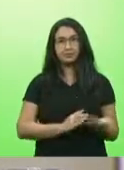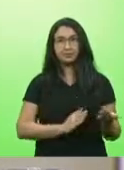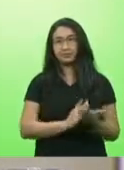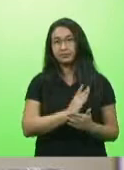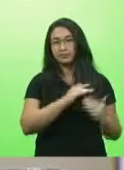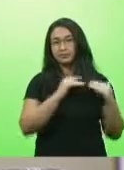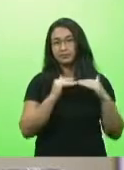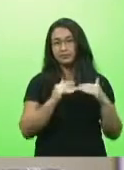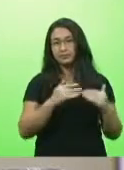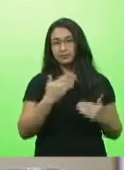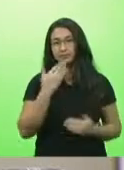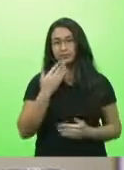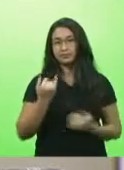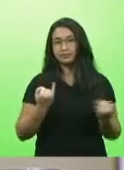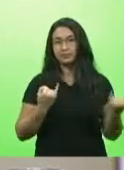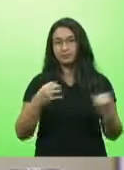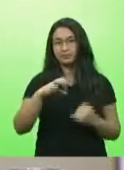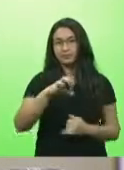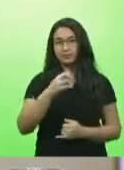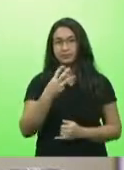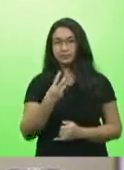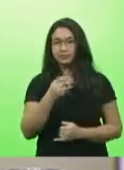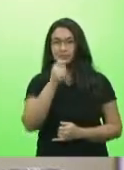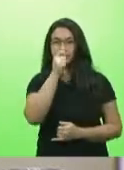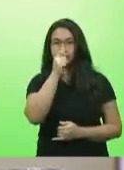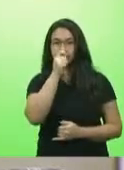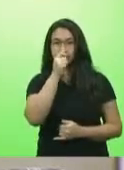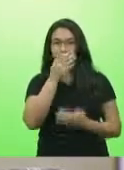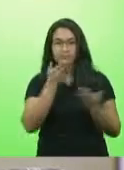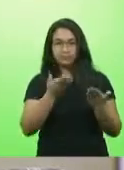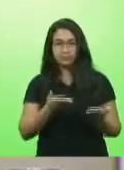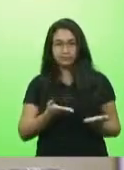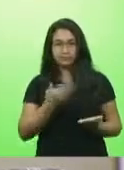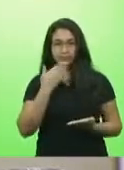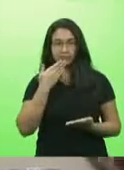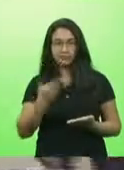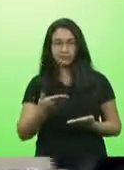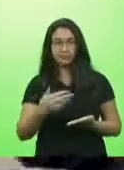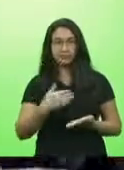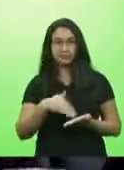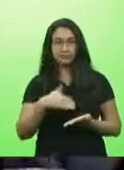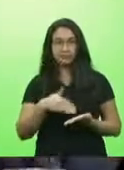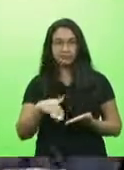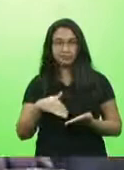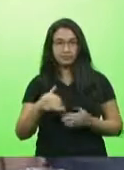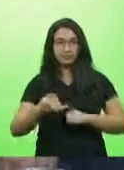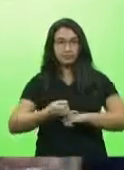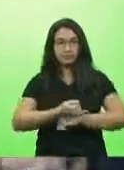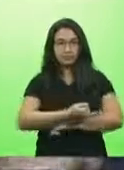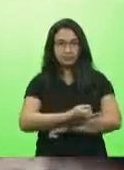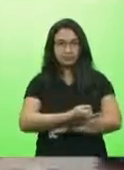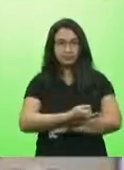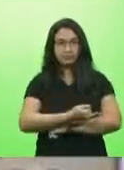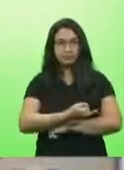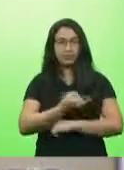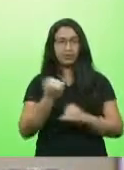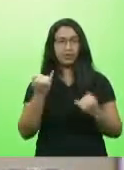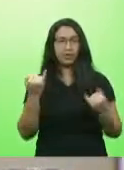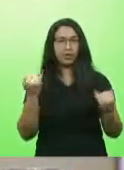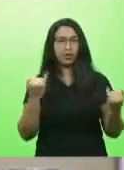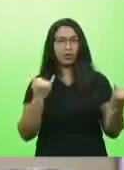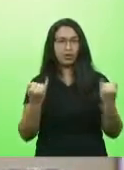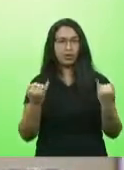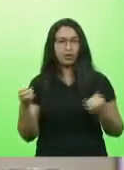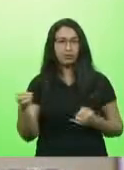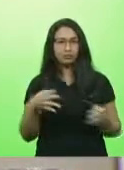unanimidade pedido de informação 93 autor deputado João Amin solicitando ao secretário do estado da infraestrutura informações atualizadas acerca do projeto de